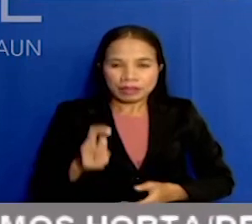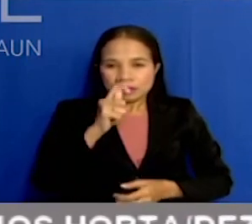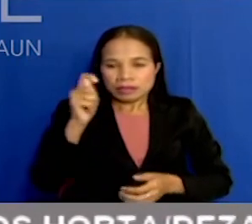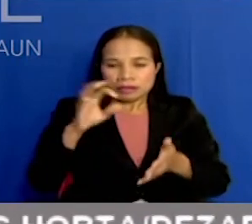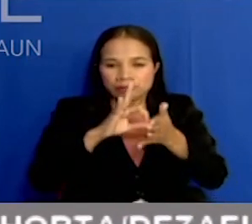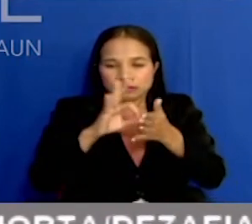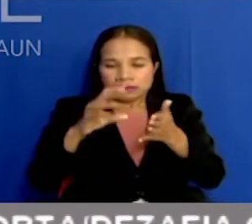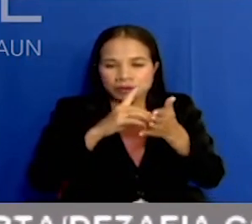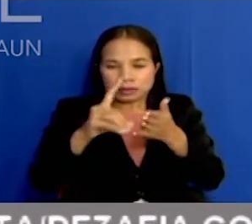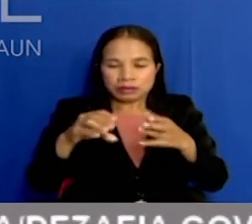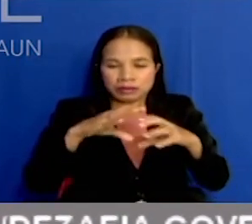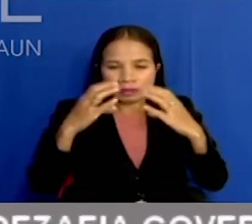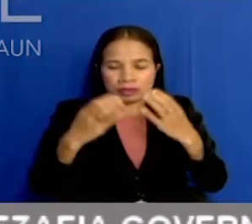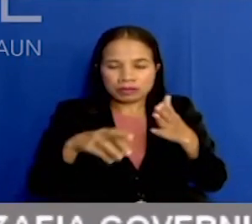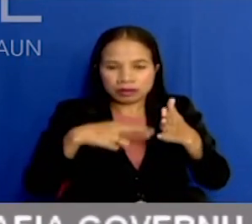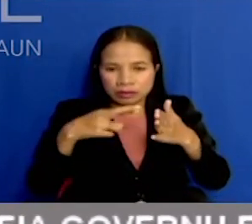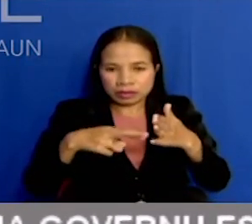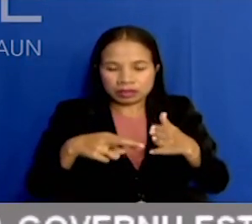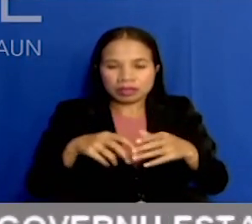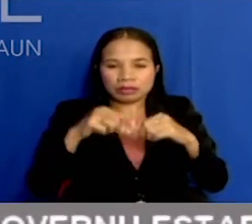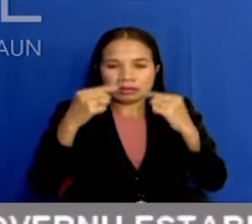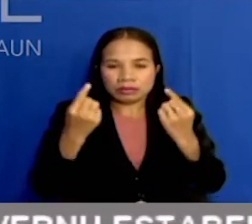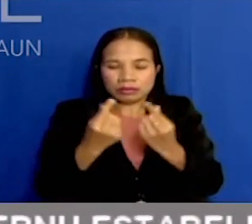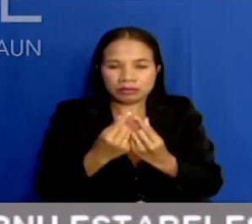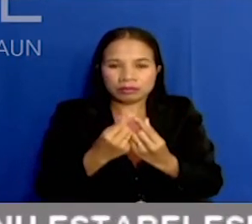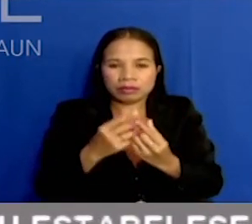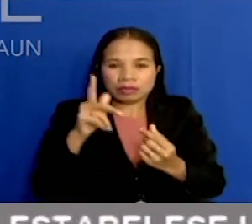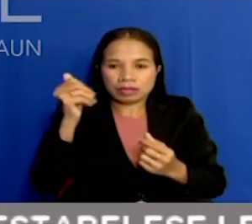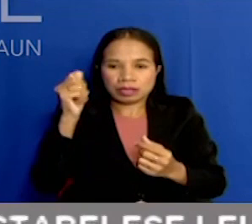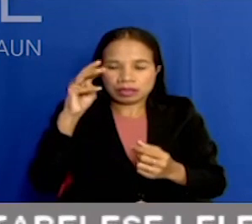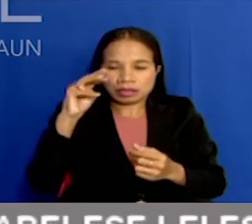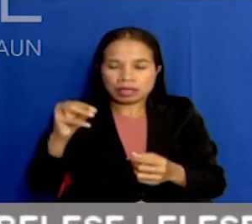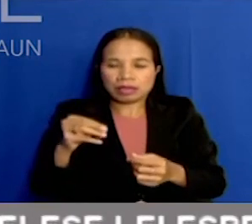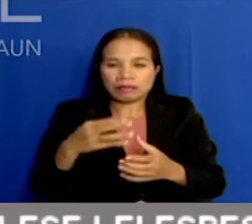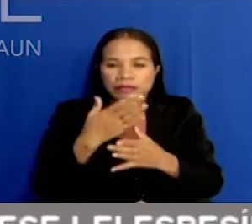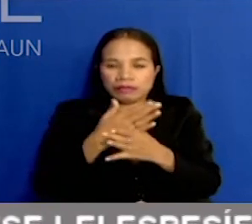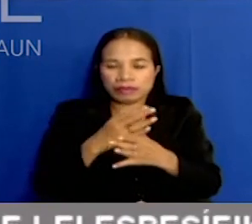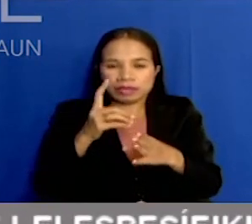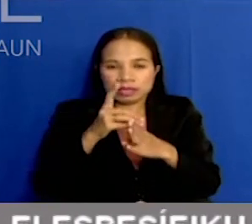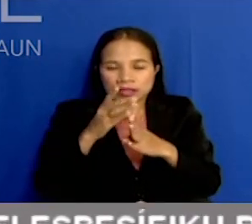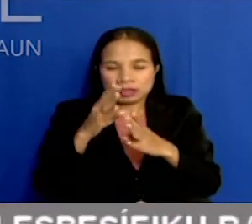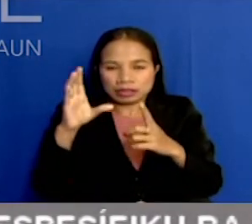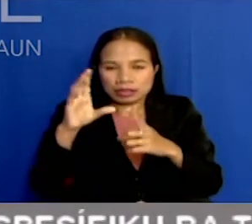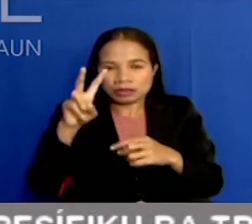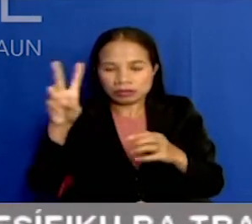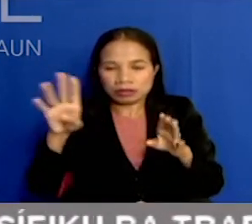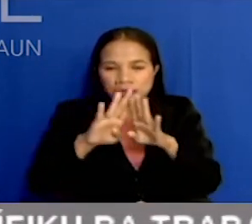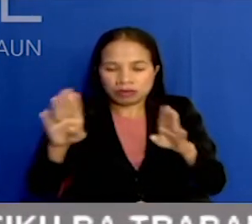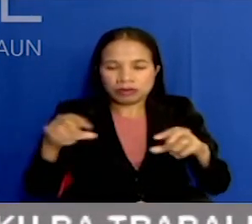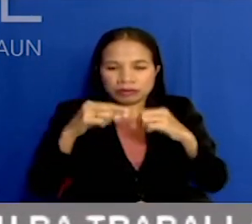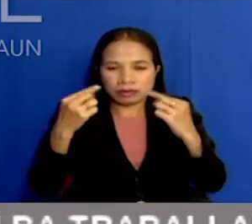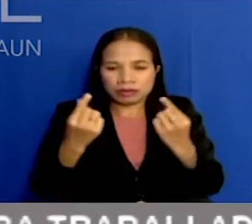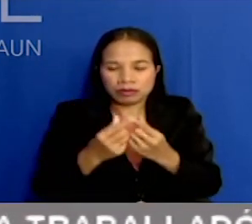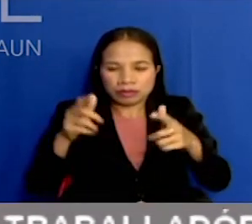Terça-feira, semana na Comissão Reguladora Arte Marciais CRAM. Dizimina segundo diretiva conabariativa Arte Marciais